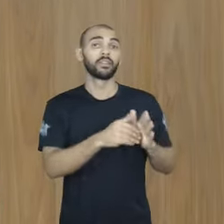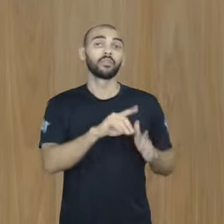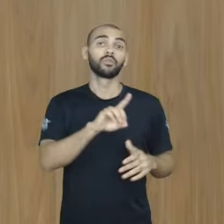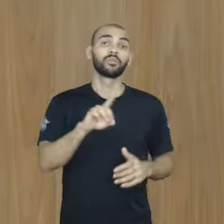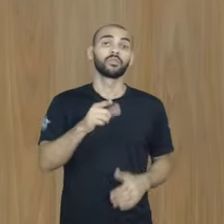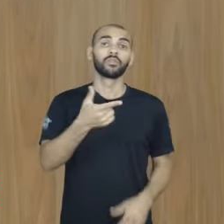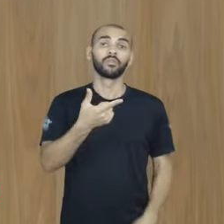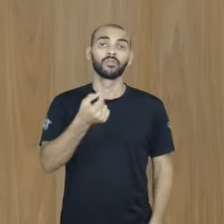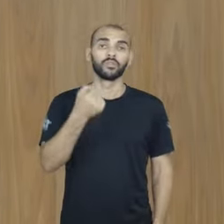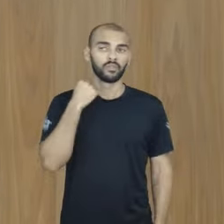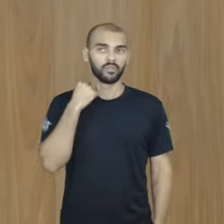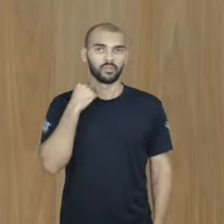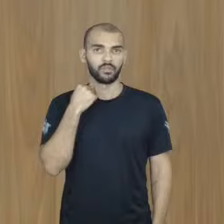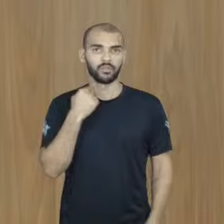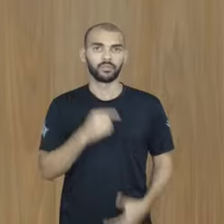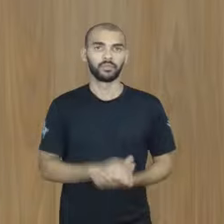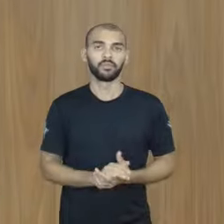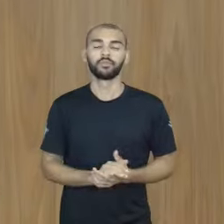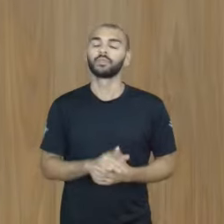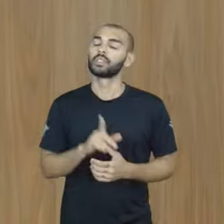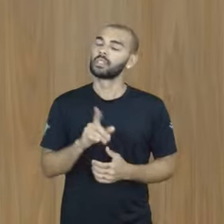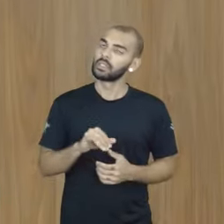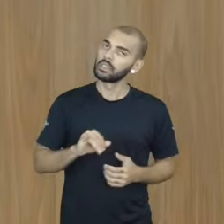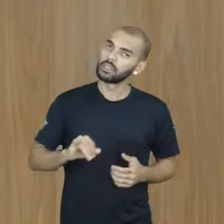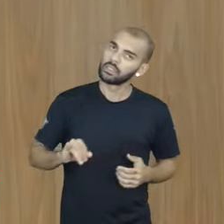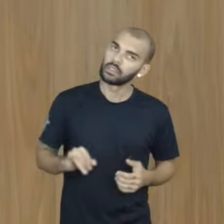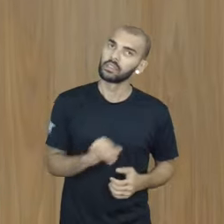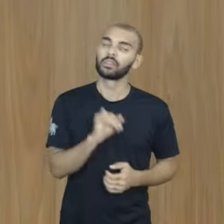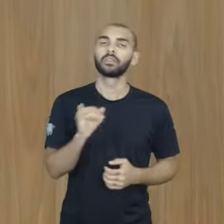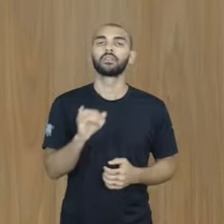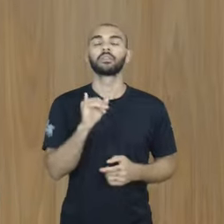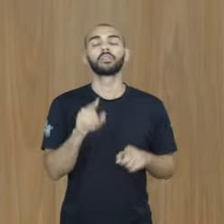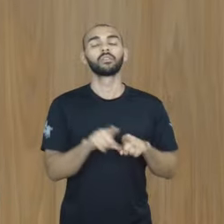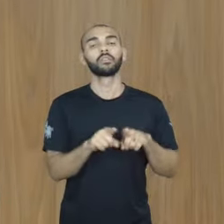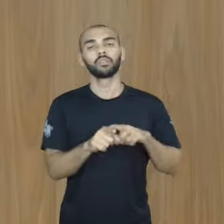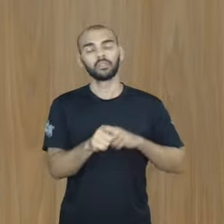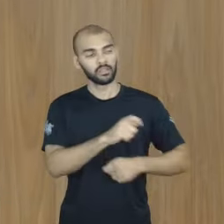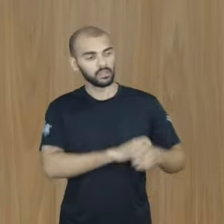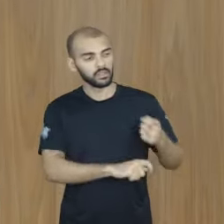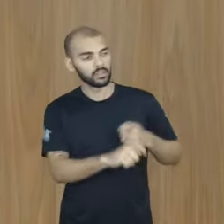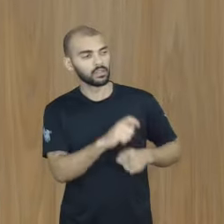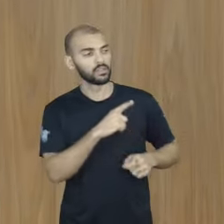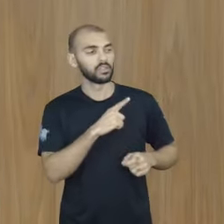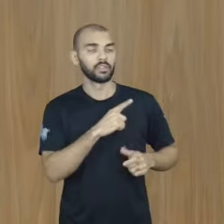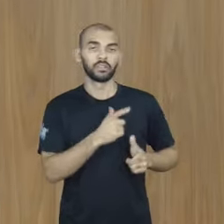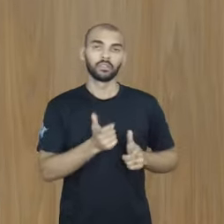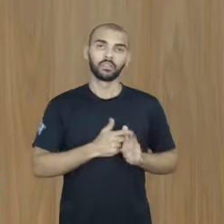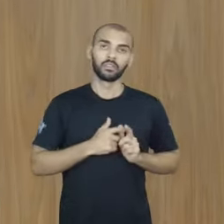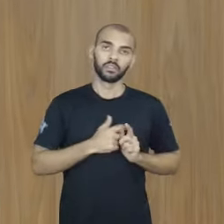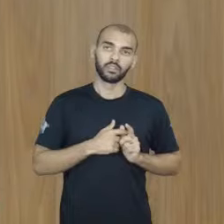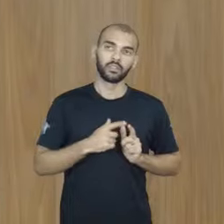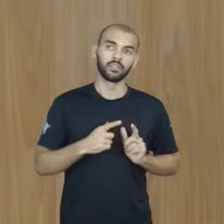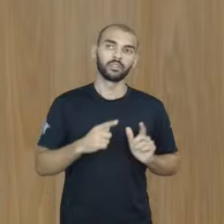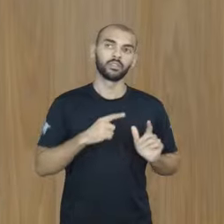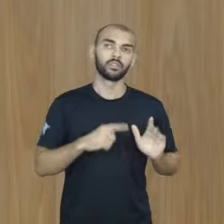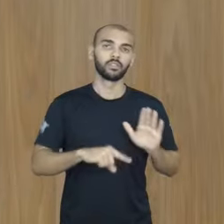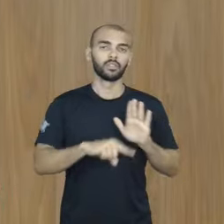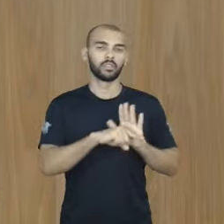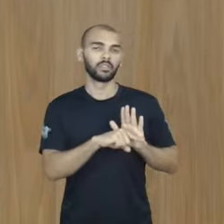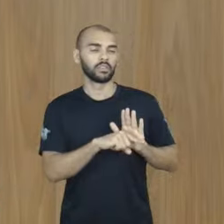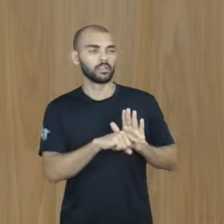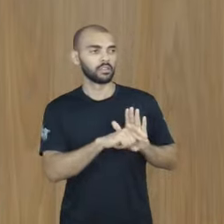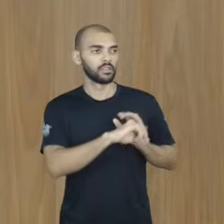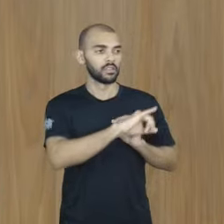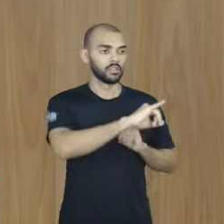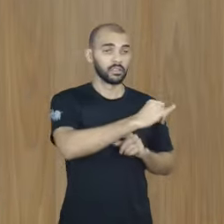maio. E é muito importante. E também essa renegociação envolve dívidas que tenham sido negativadas entre janeiro